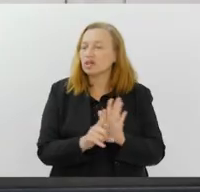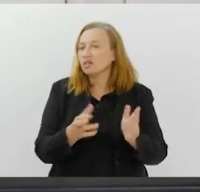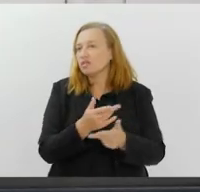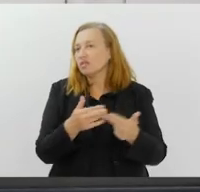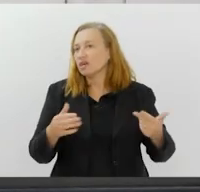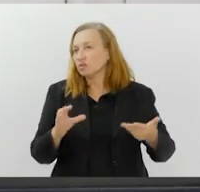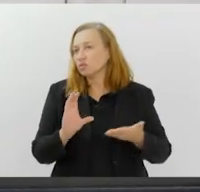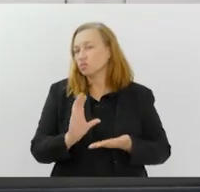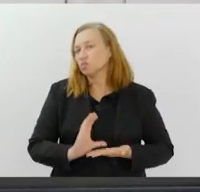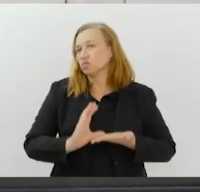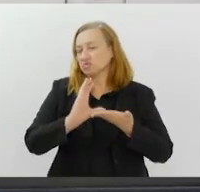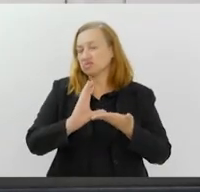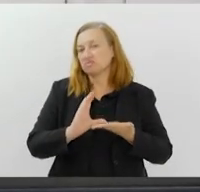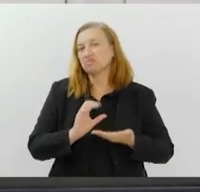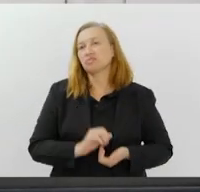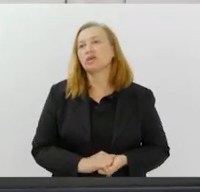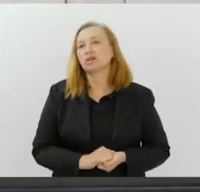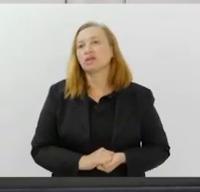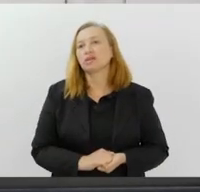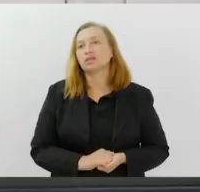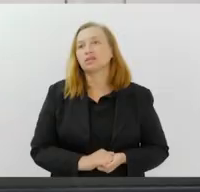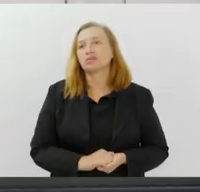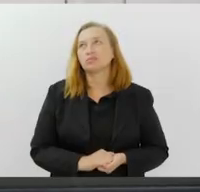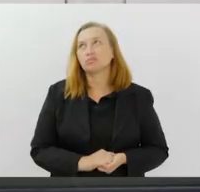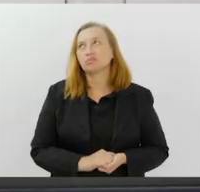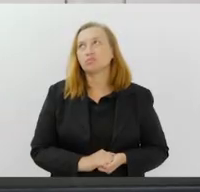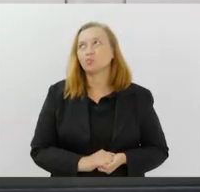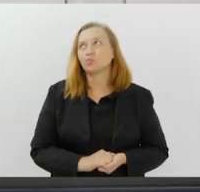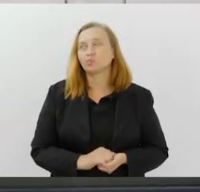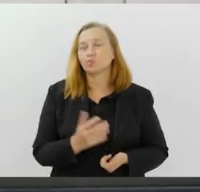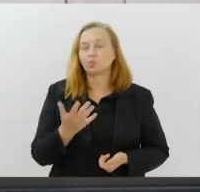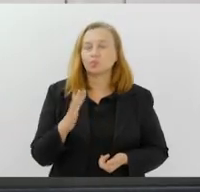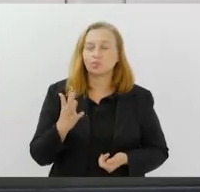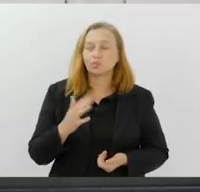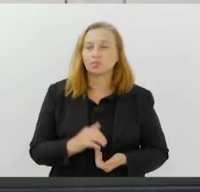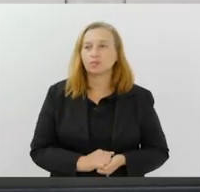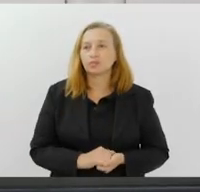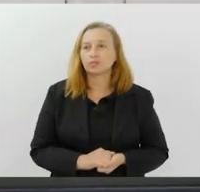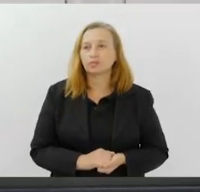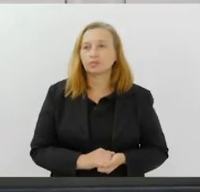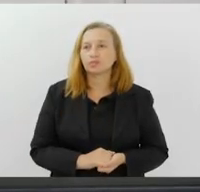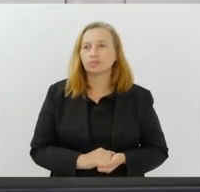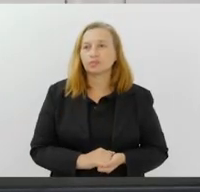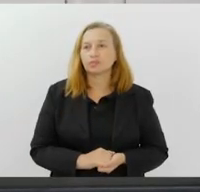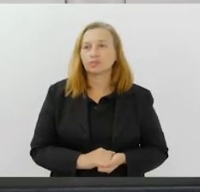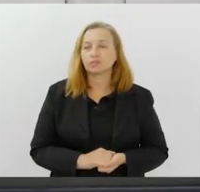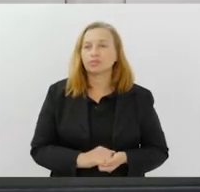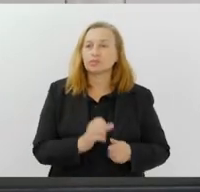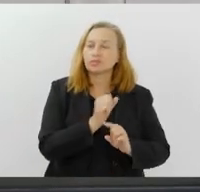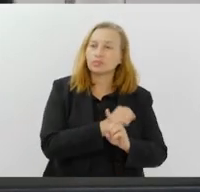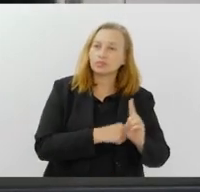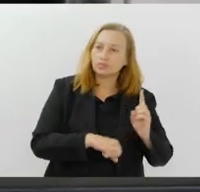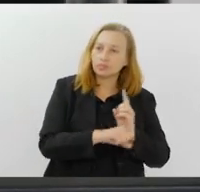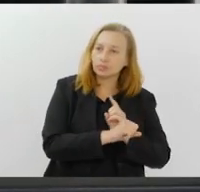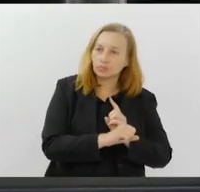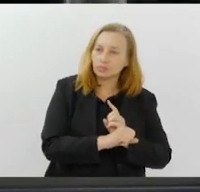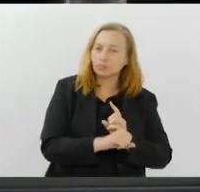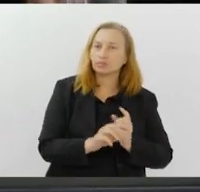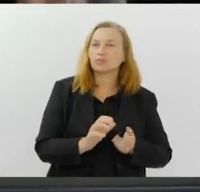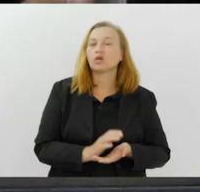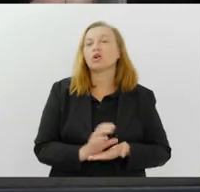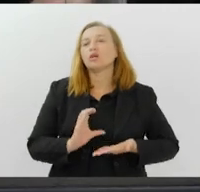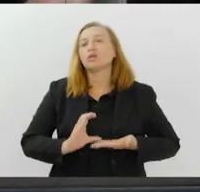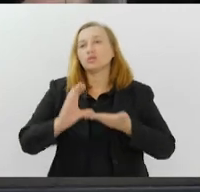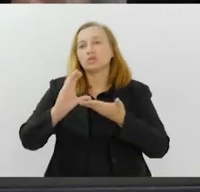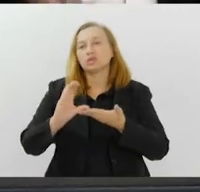todos eh São no mínimo eh equitativos sociedade civil conema Conselho Estadual